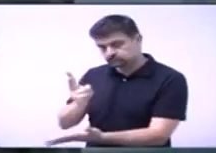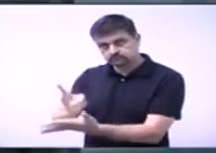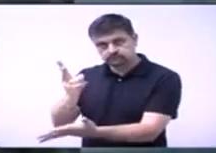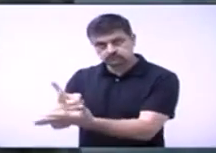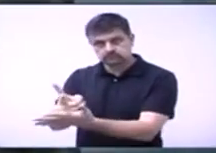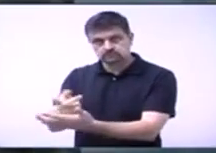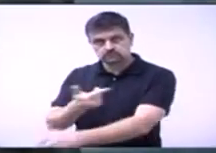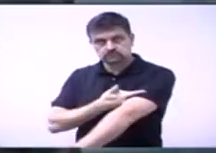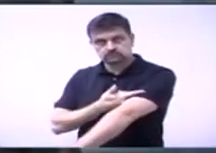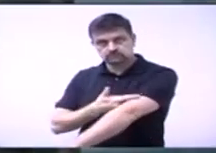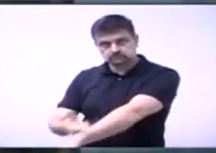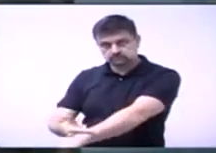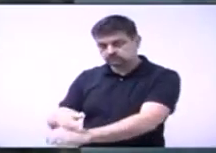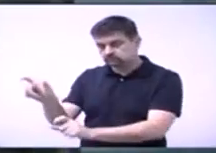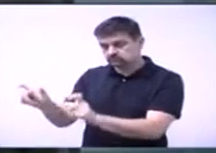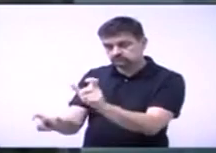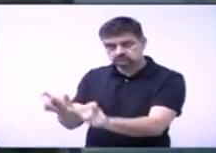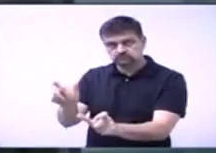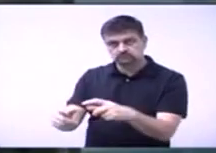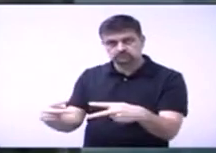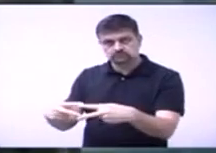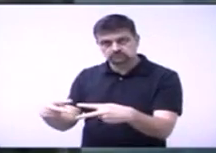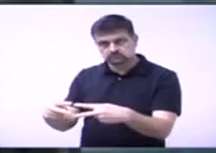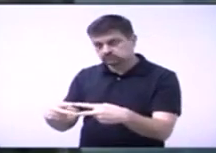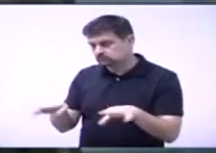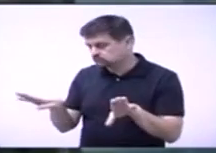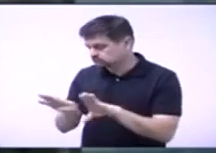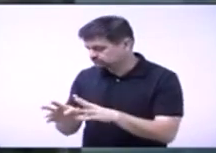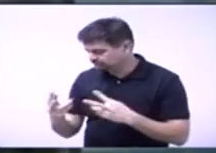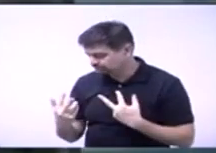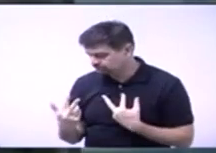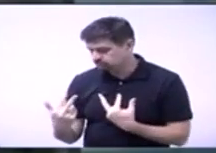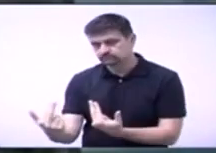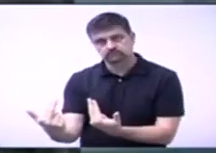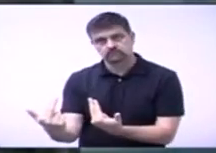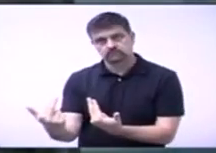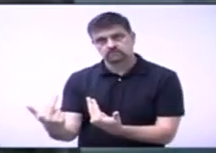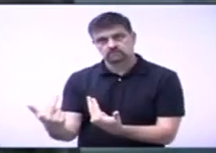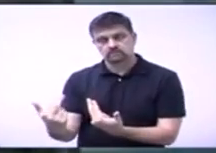O respeito com os cidadãos paulinenses também.